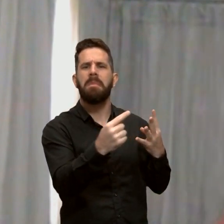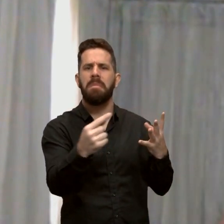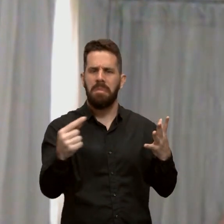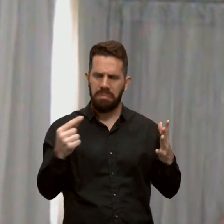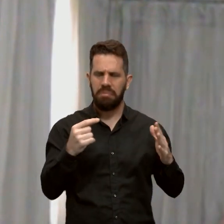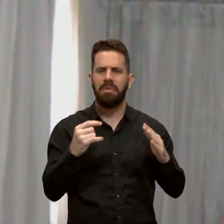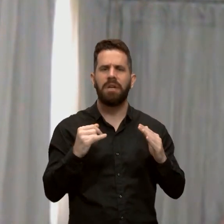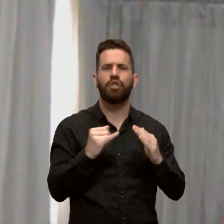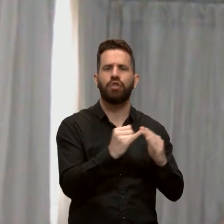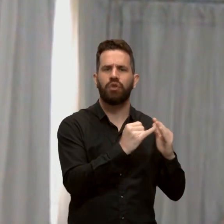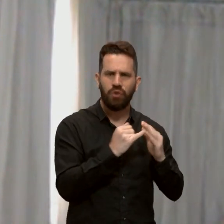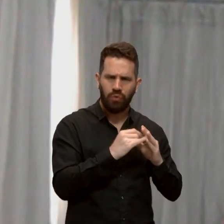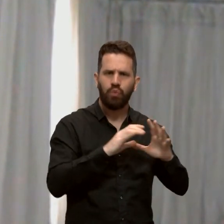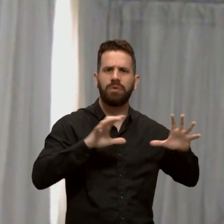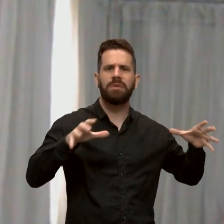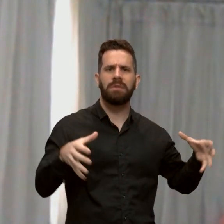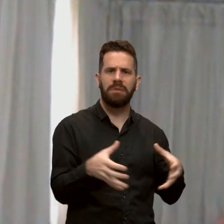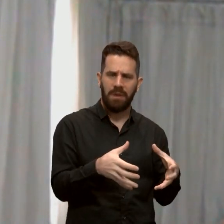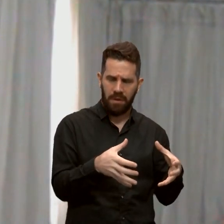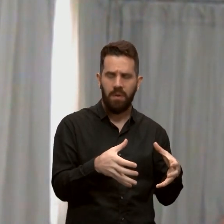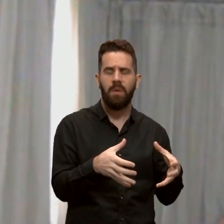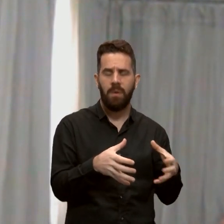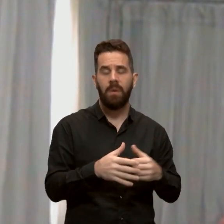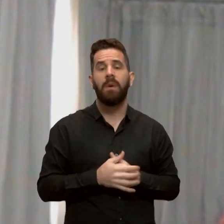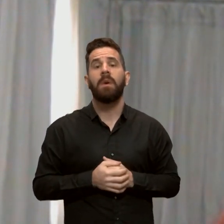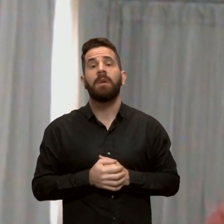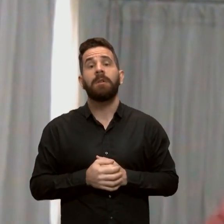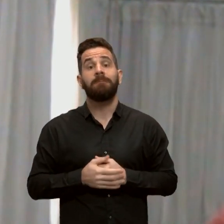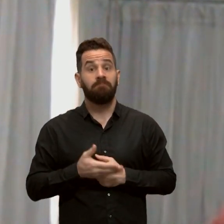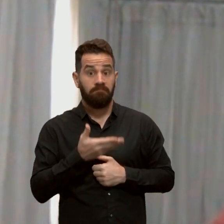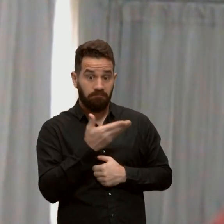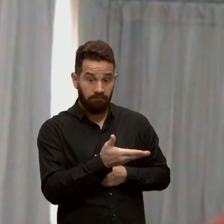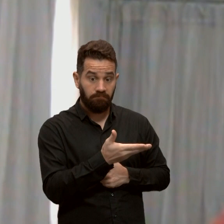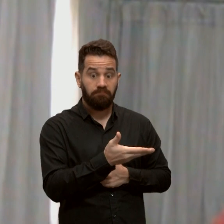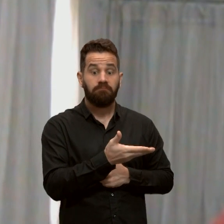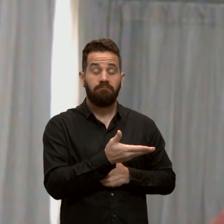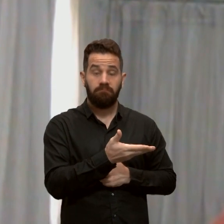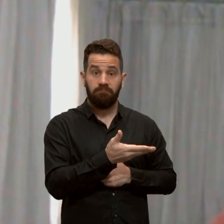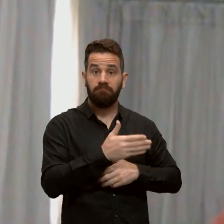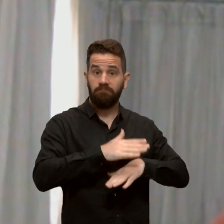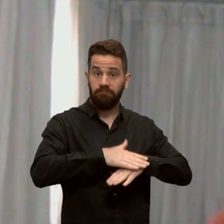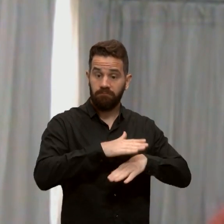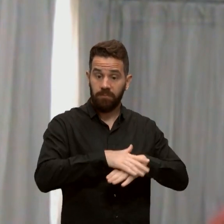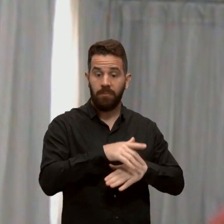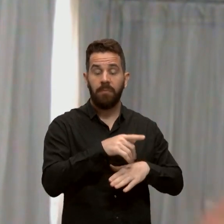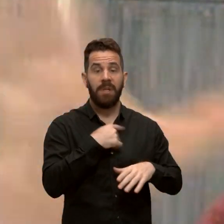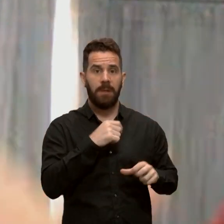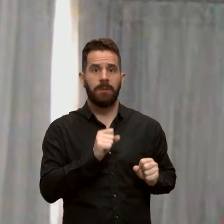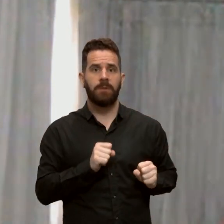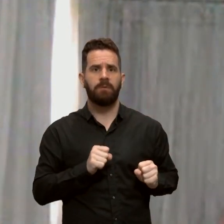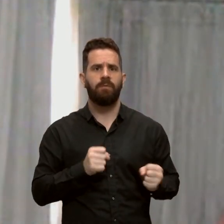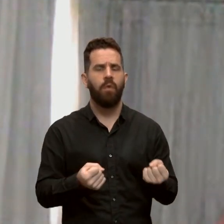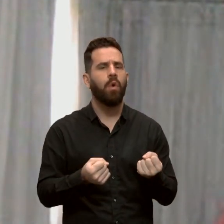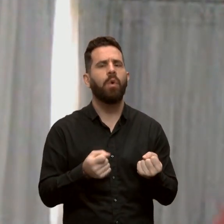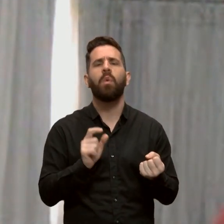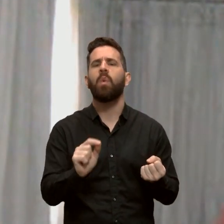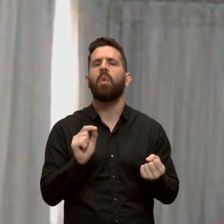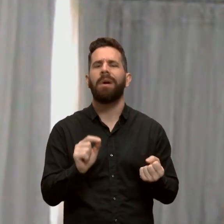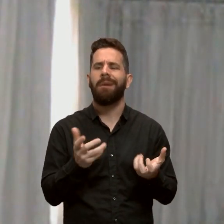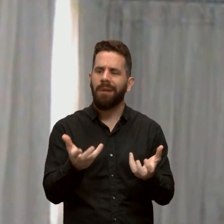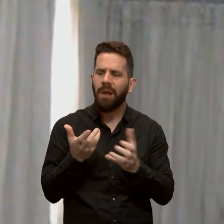capitaneada pelo Movimento Nacional de Direitos Humanos. E aí se criou O esforço é criar uma rede de